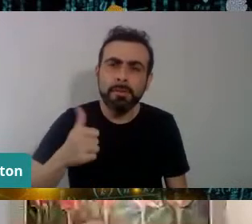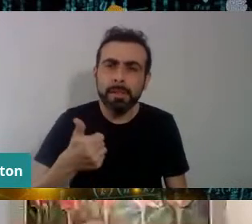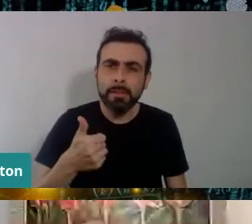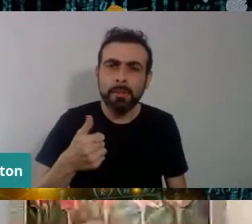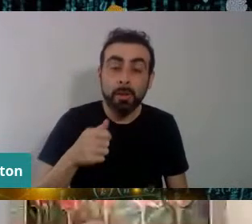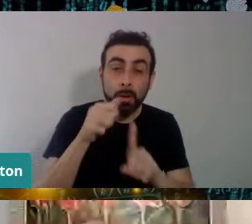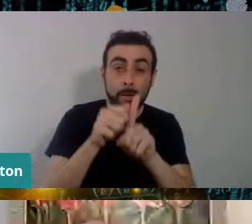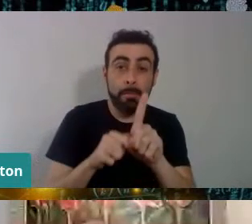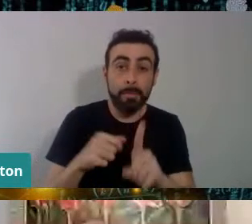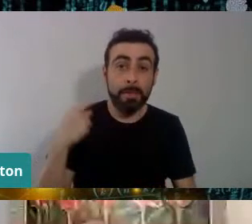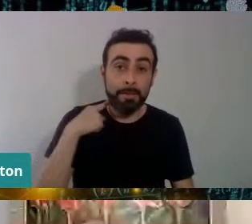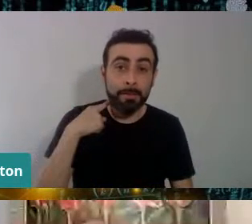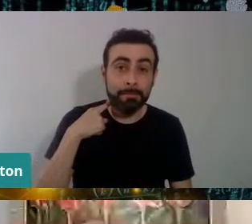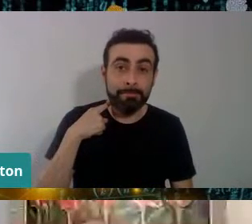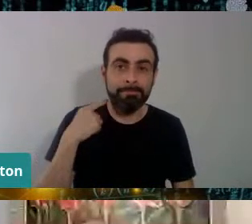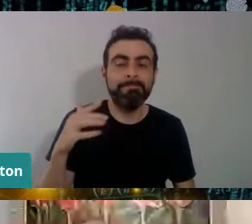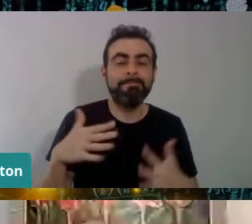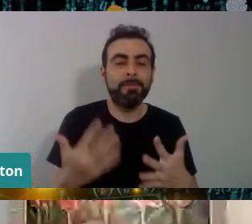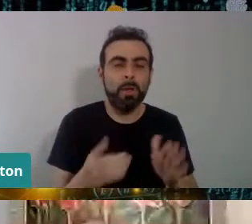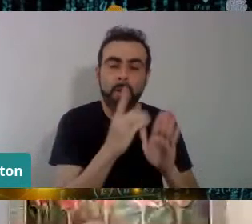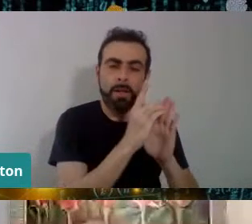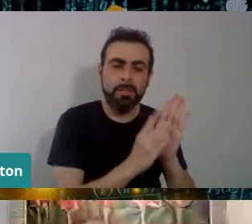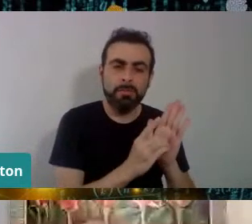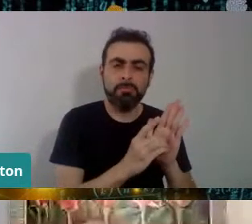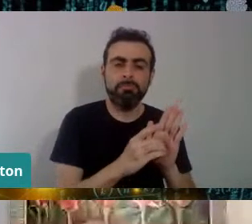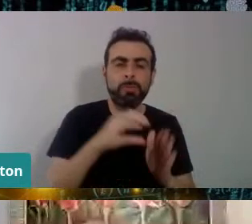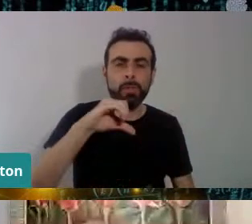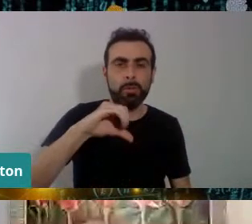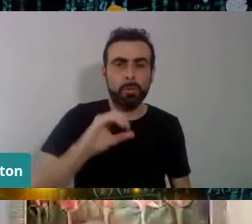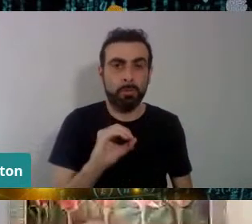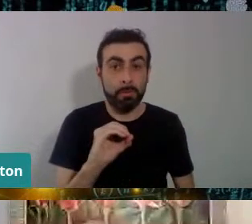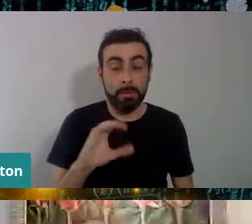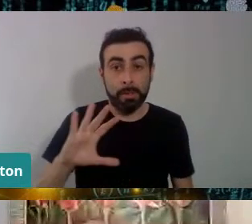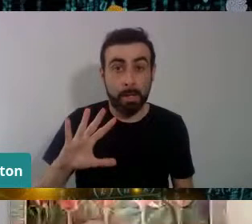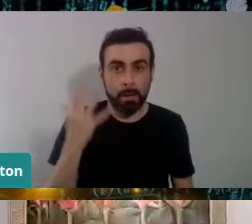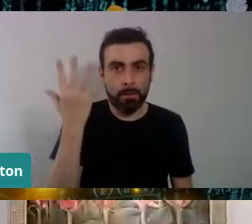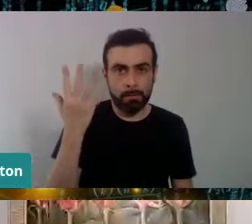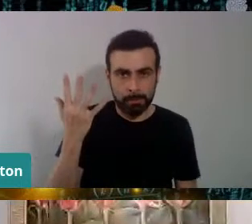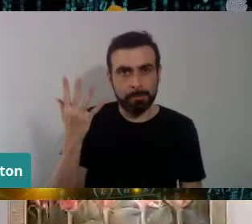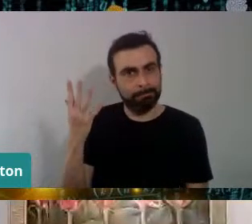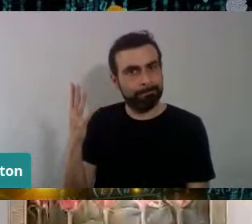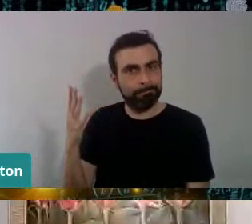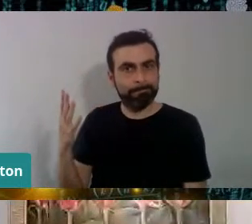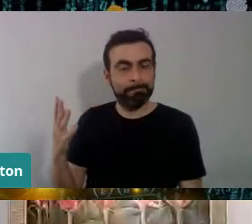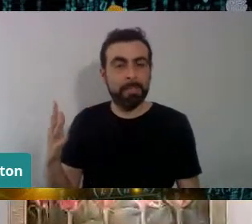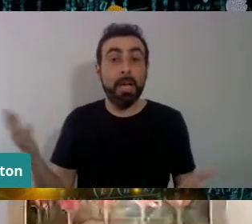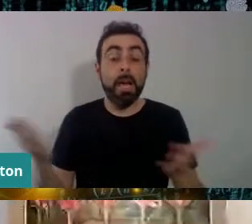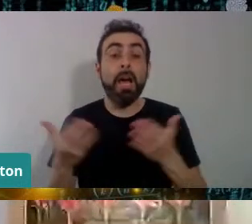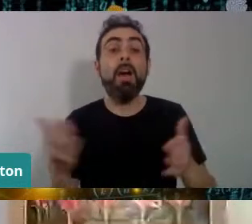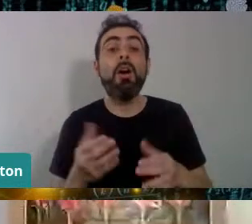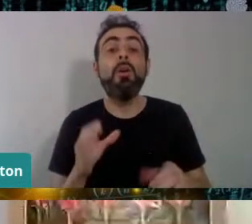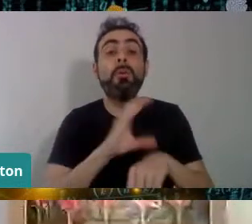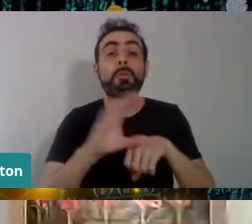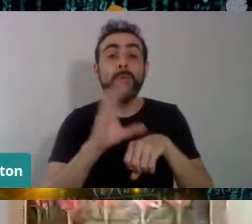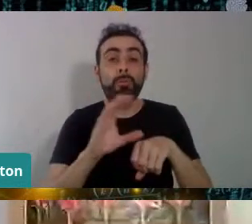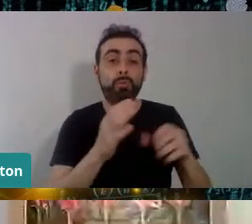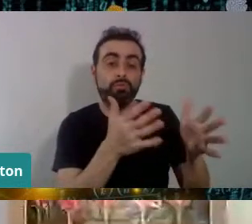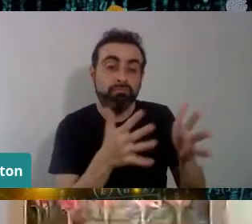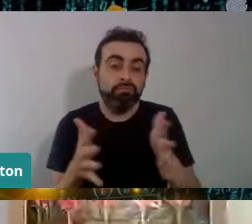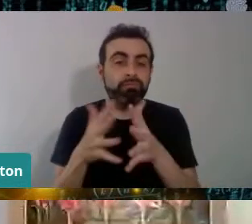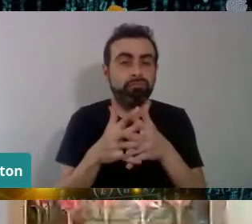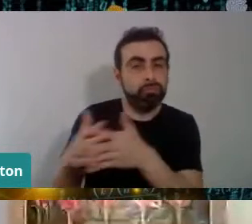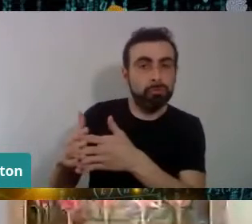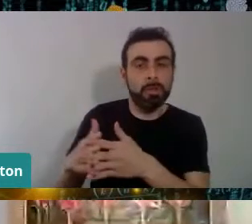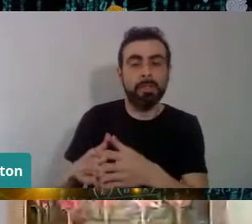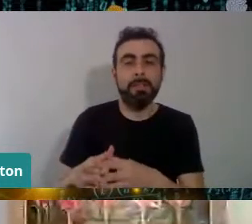foi na década de 90 isso, né? E esse curso funciona desde a década de 90 até agora, entrou